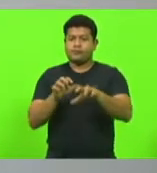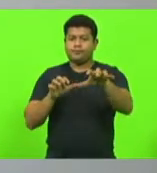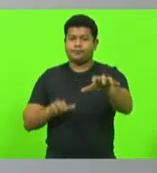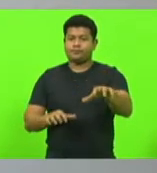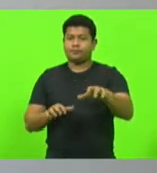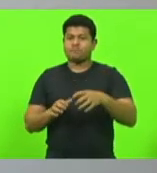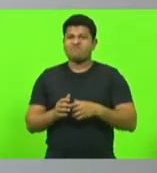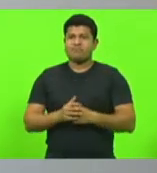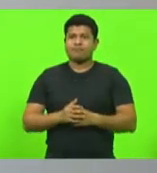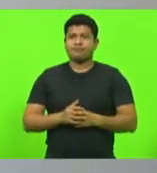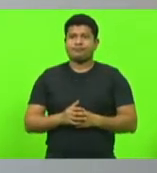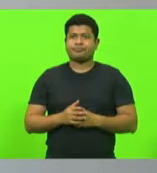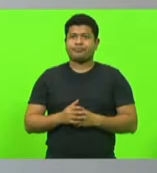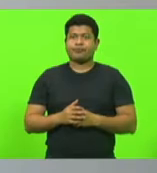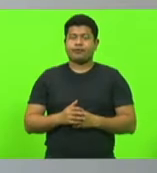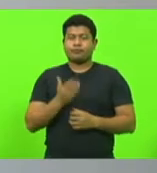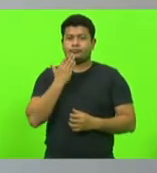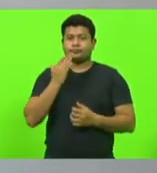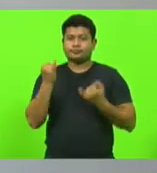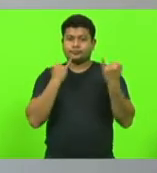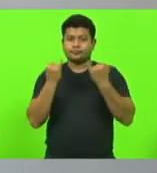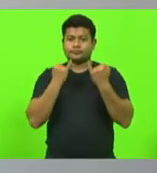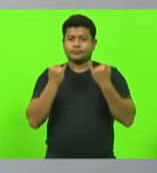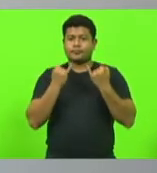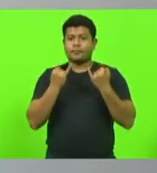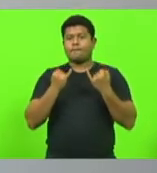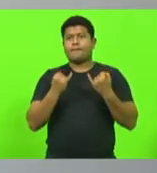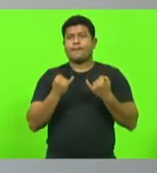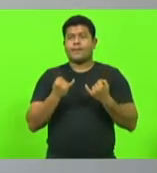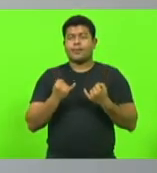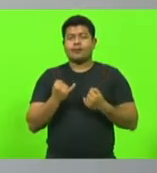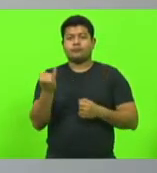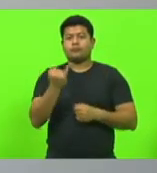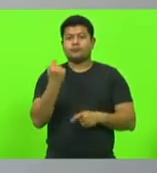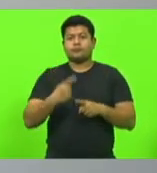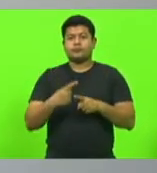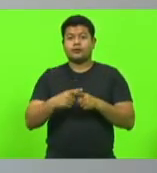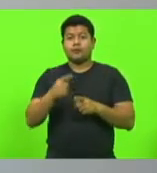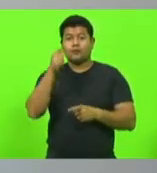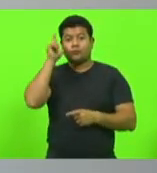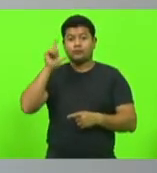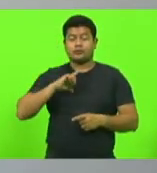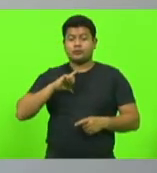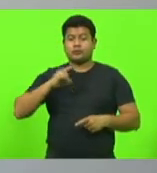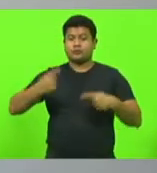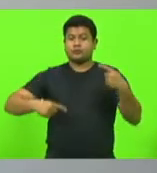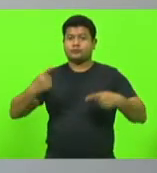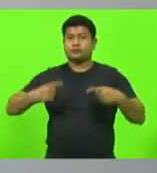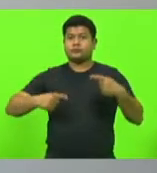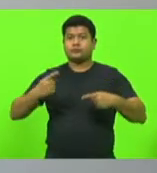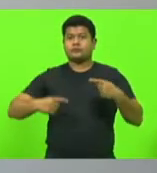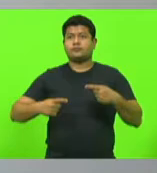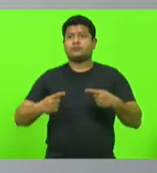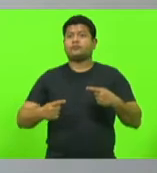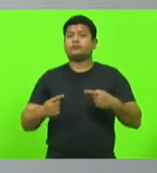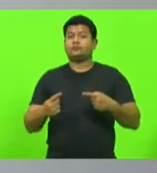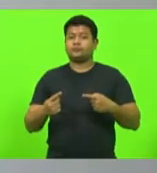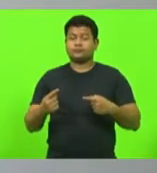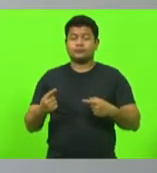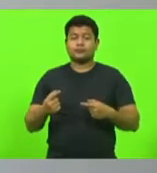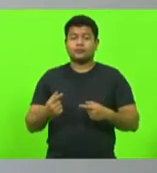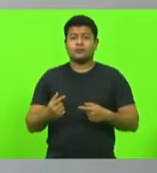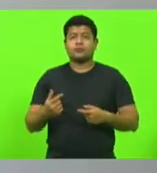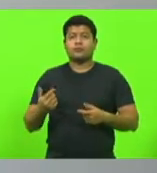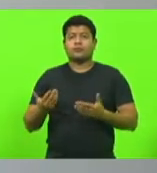regionais. Pedido de informação, presidente, se faz jus. E ontem nós tivemos um debate bem fundamentado